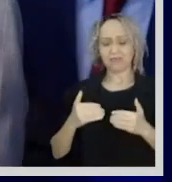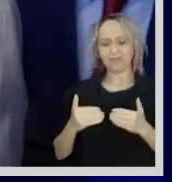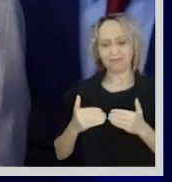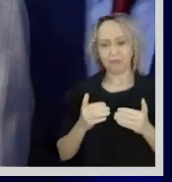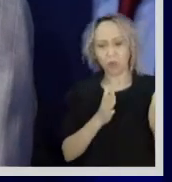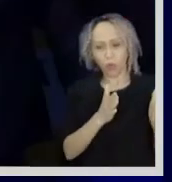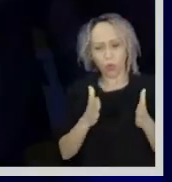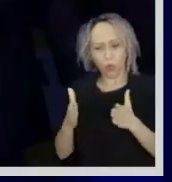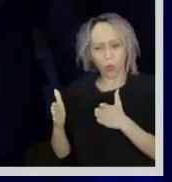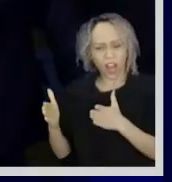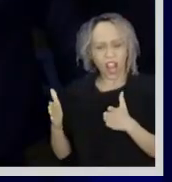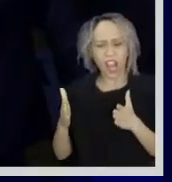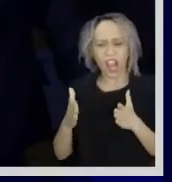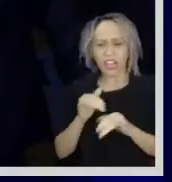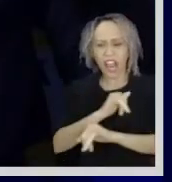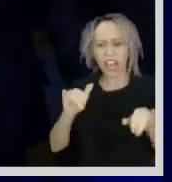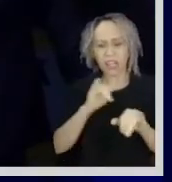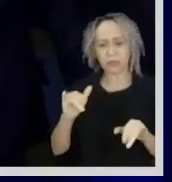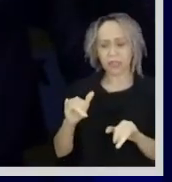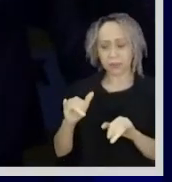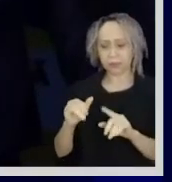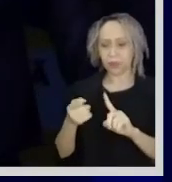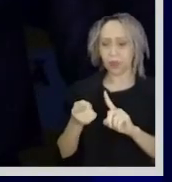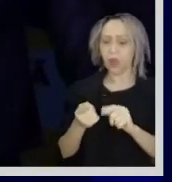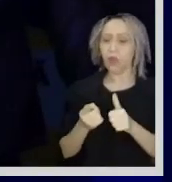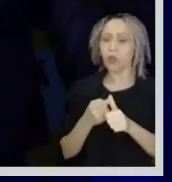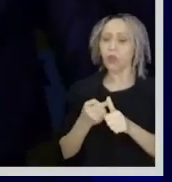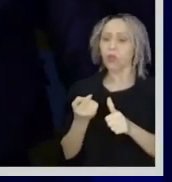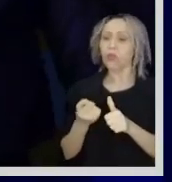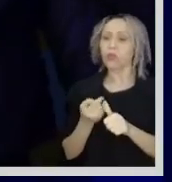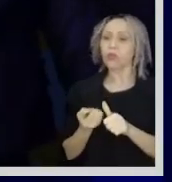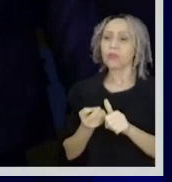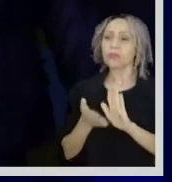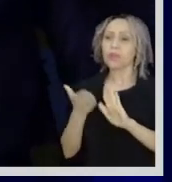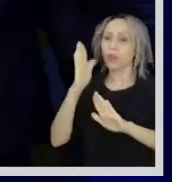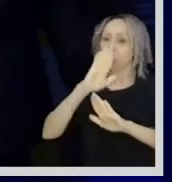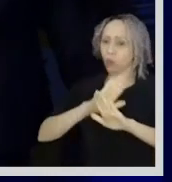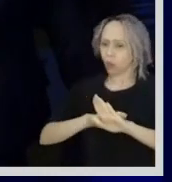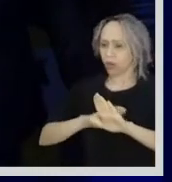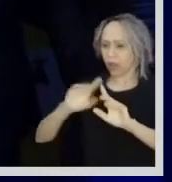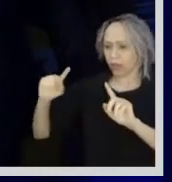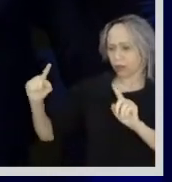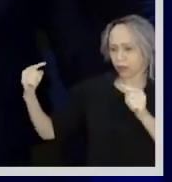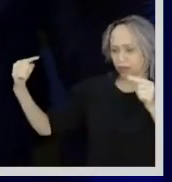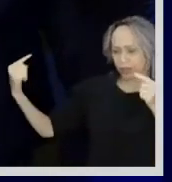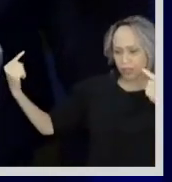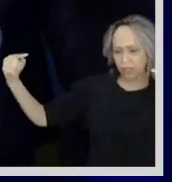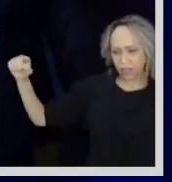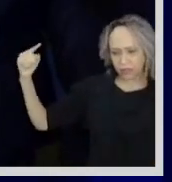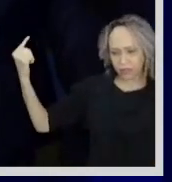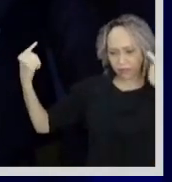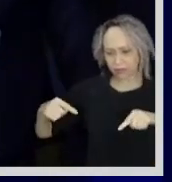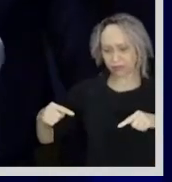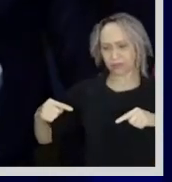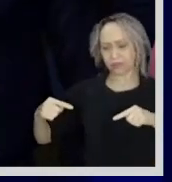das estatais, isso é importante saber, de 2016, tinha um critério muito, muito rígido para nomear alguém. Não era assim,